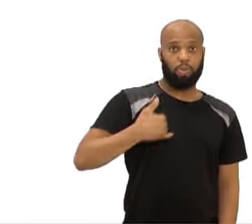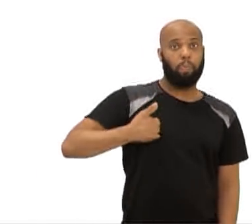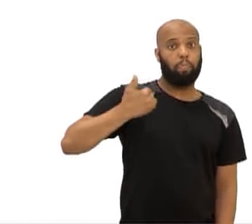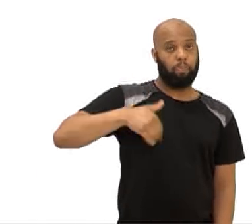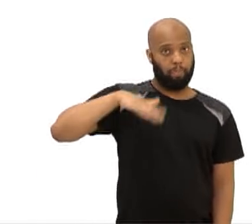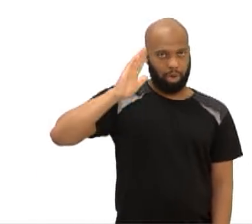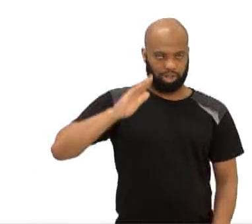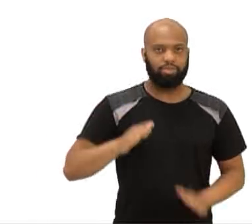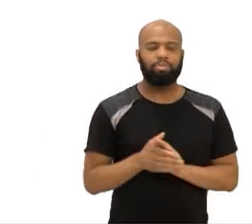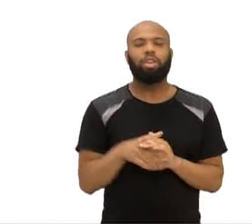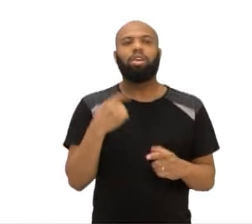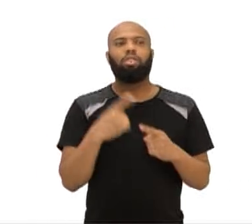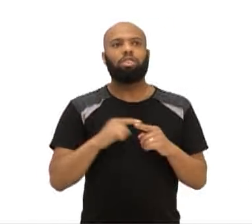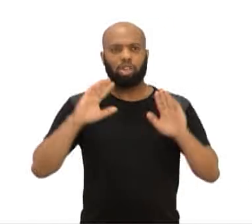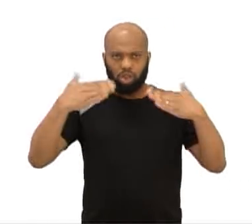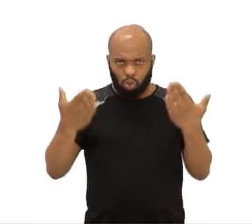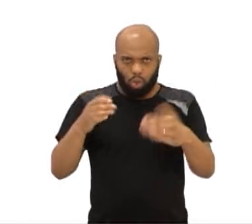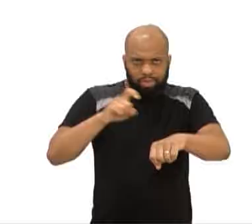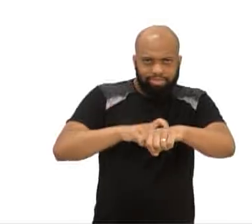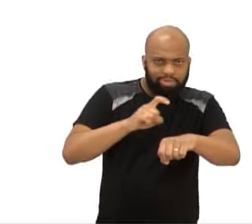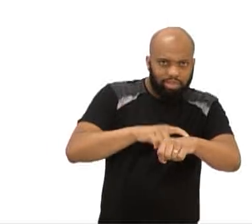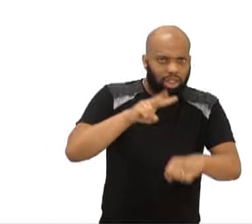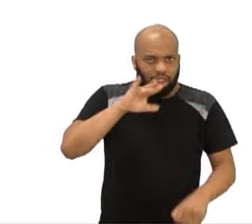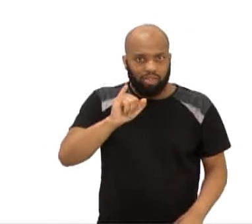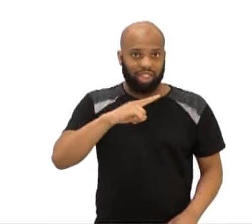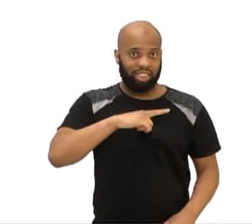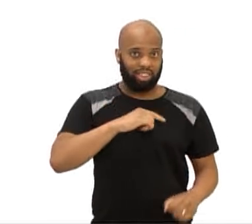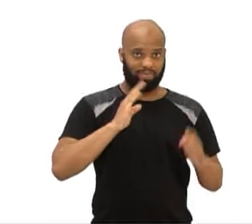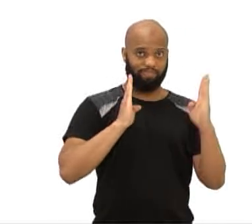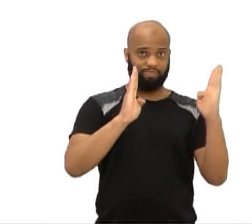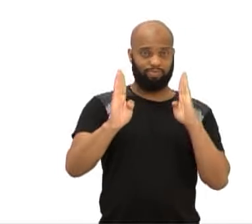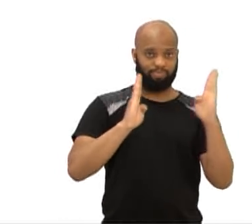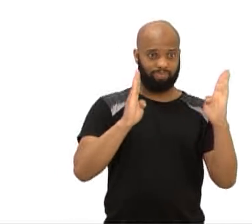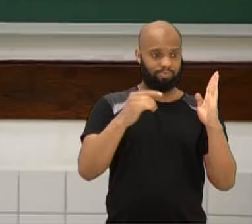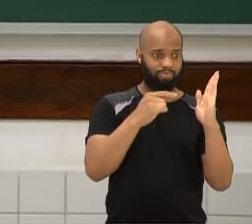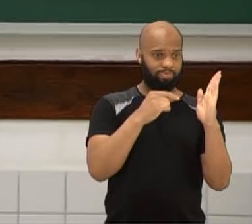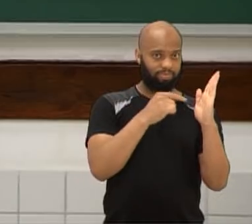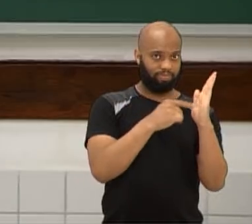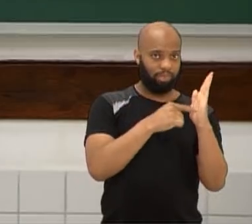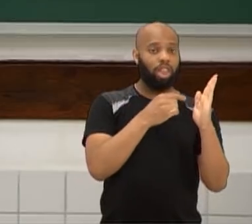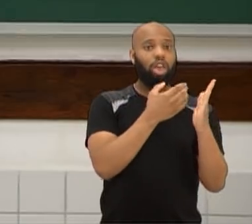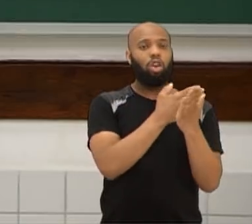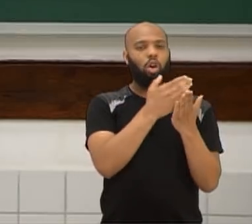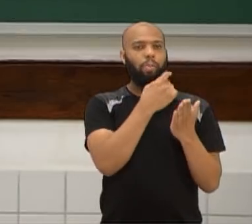Lembram ali quando que ia acontecer? Que ia acontecer das 10 da manhã, mas ele